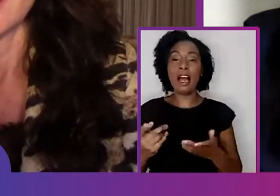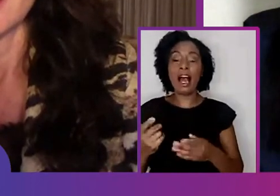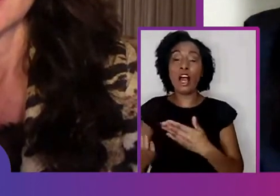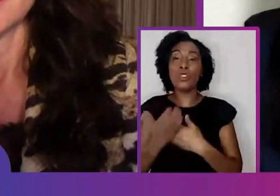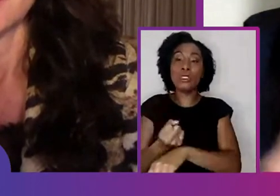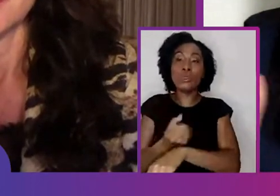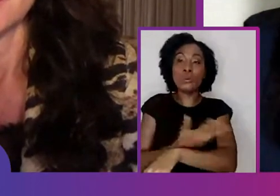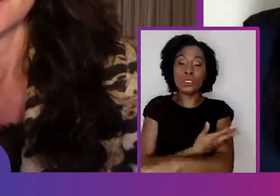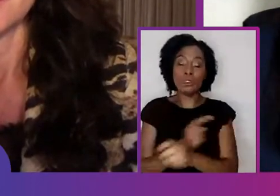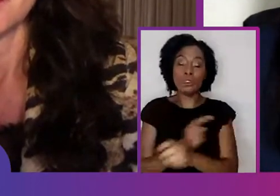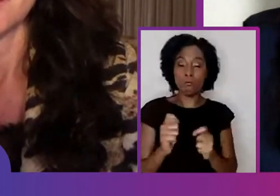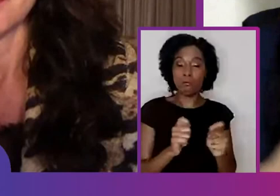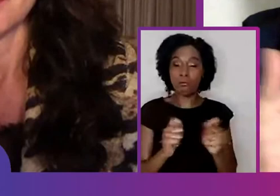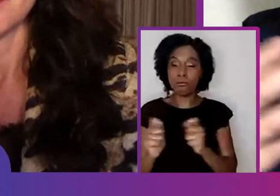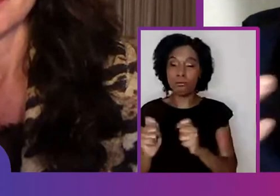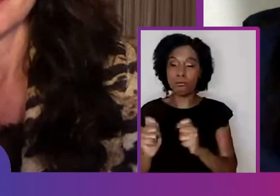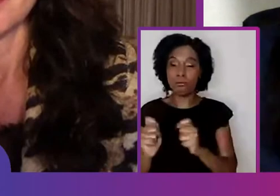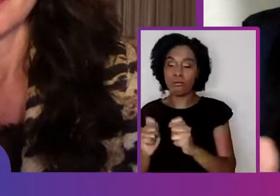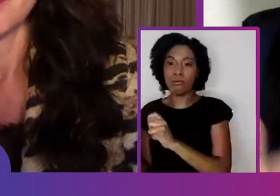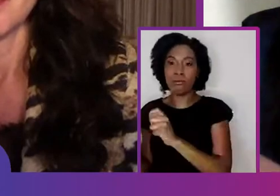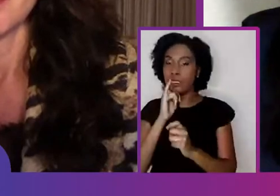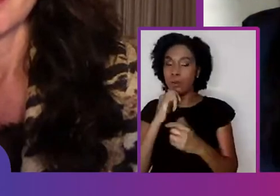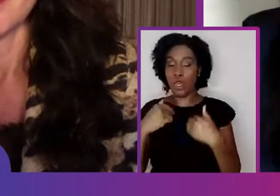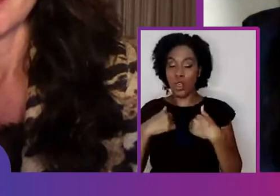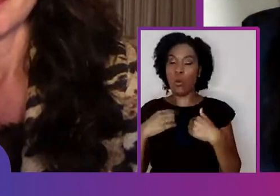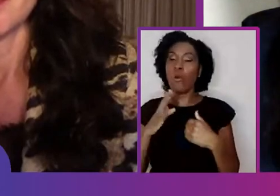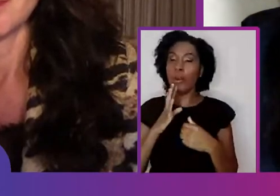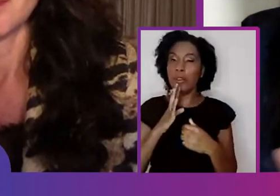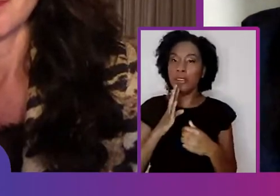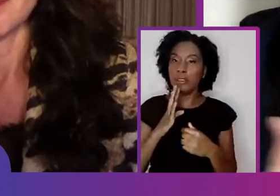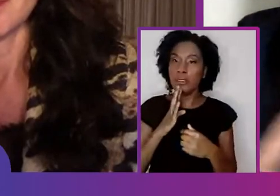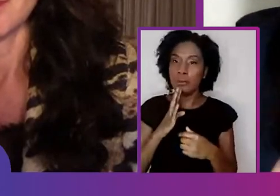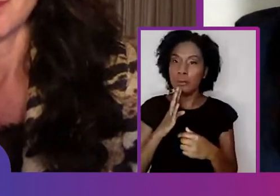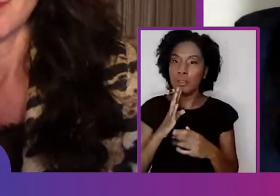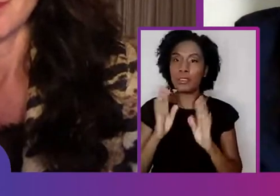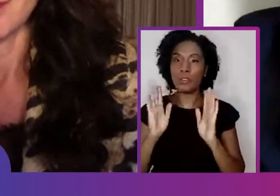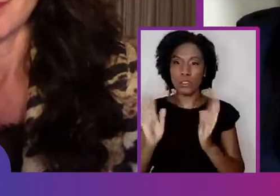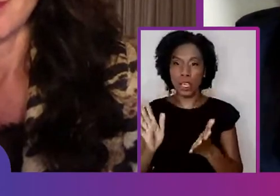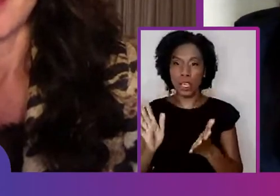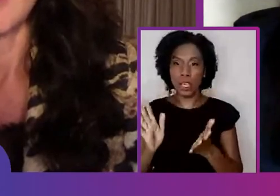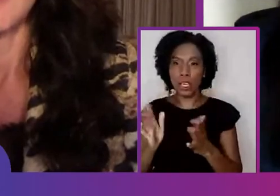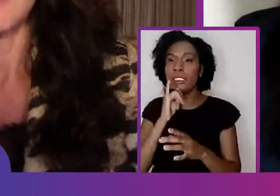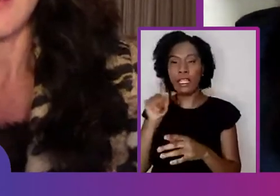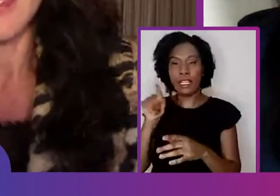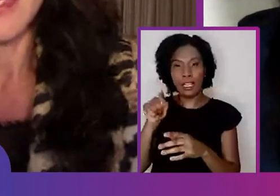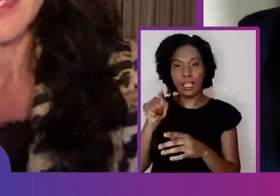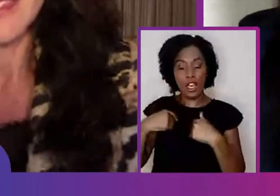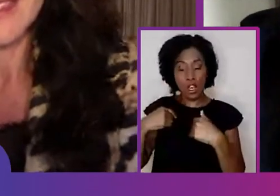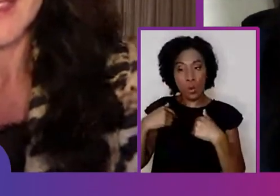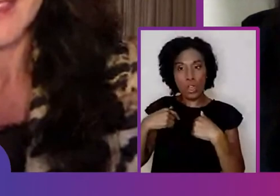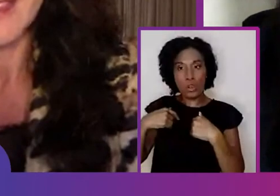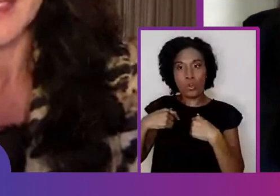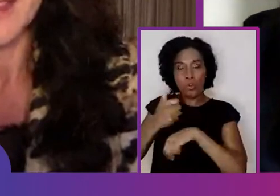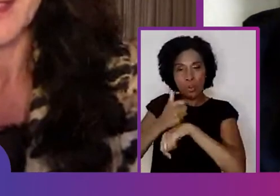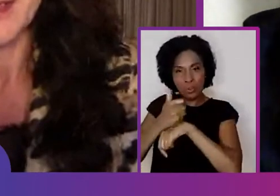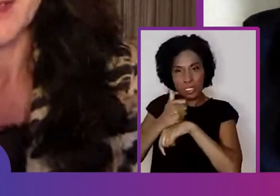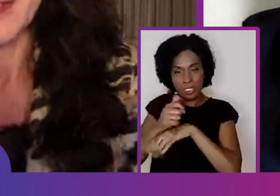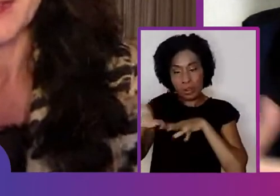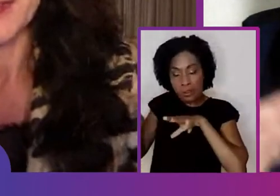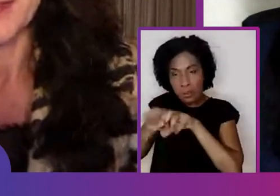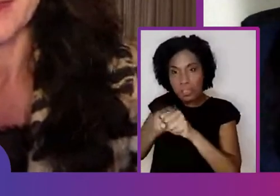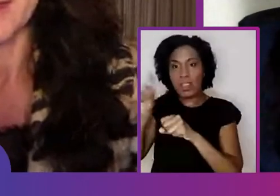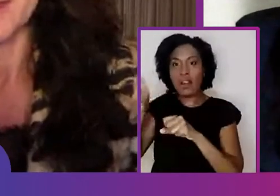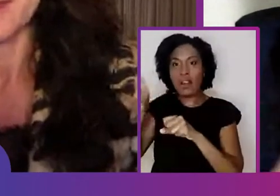eu estou? Eu com conhecimento, tendo sido. Eu sou veterinária de formação, né? Então eu tenho uma formação médica antes de tudo isso,